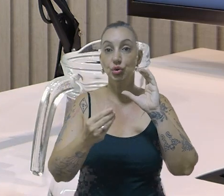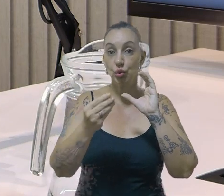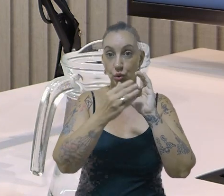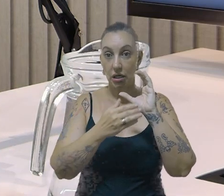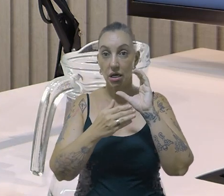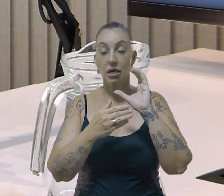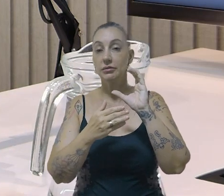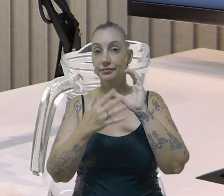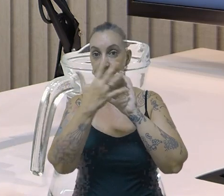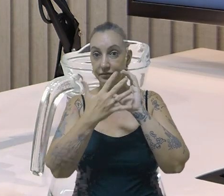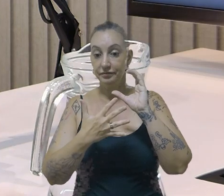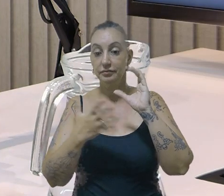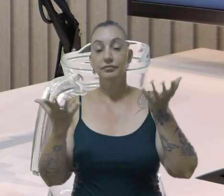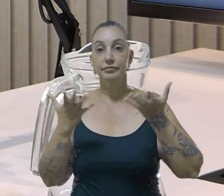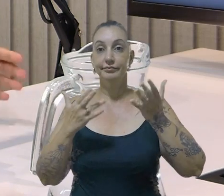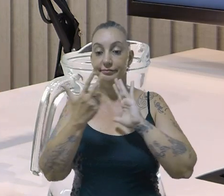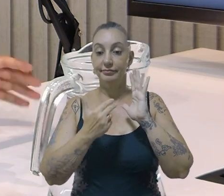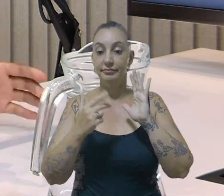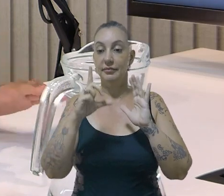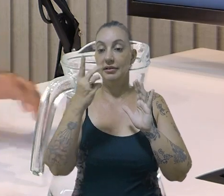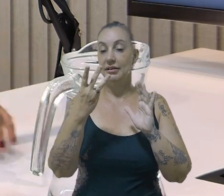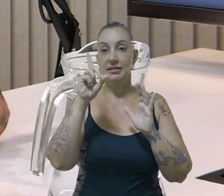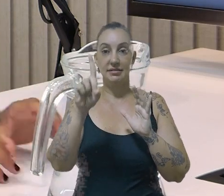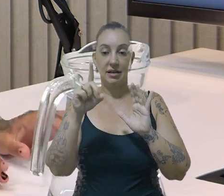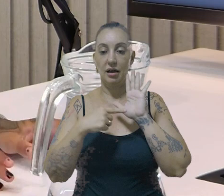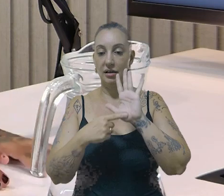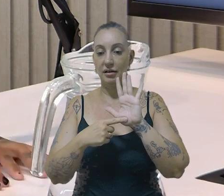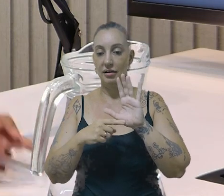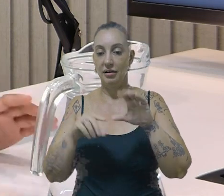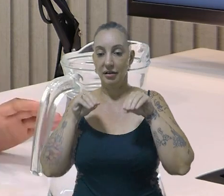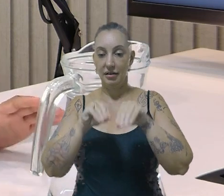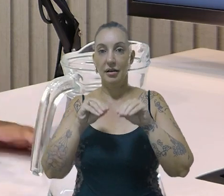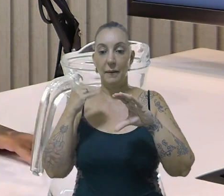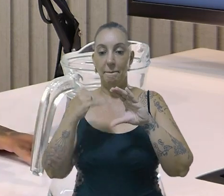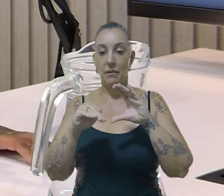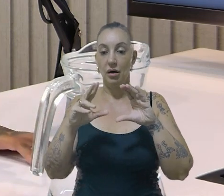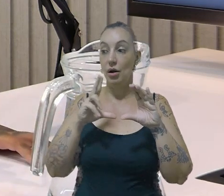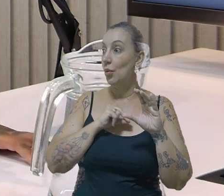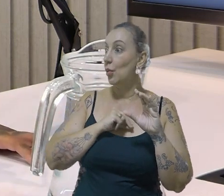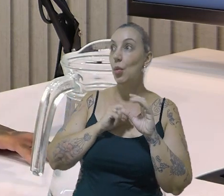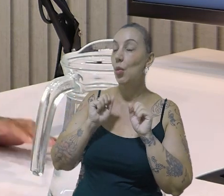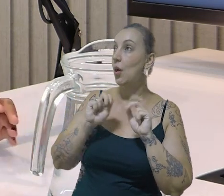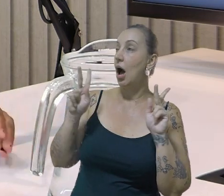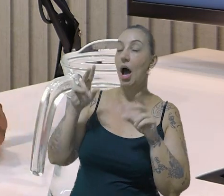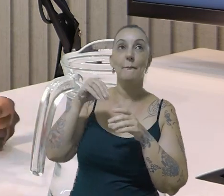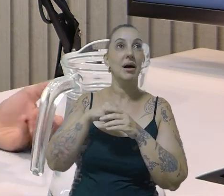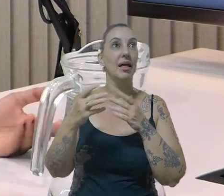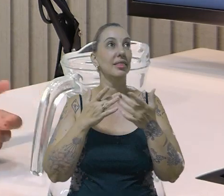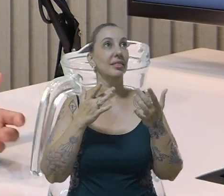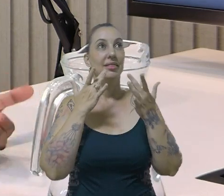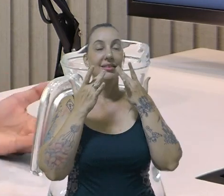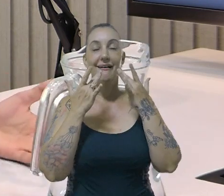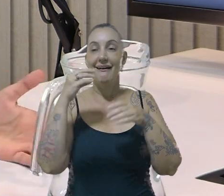era muito hoje você desenha no 3D e renderiza e manda pra pessoa e a pessoa fica Nossa parece que eu estou dentro do teatro